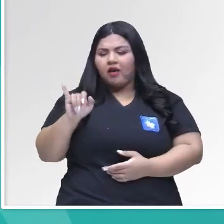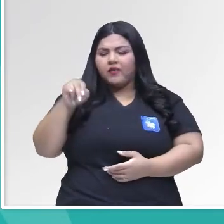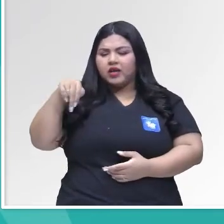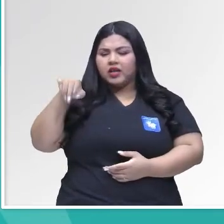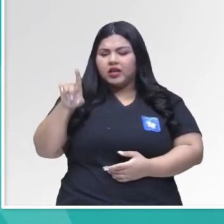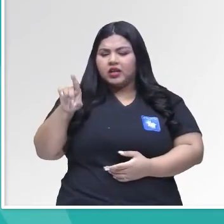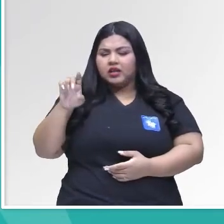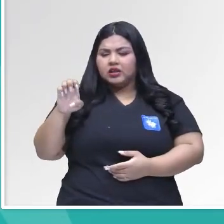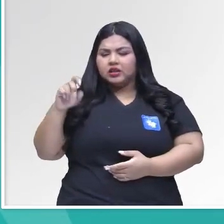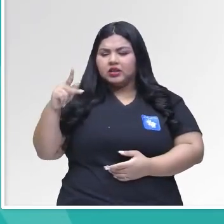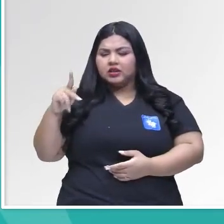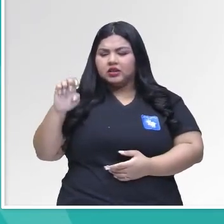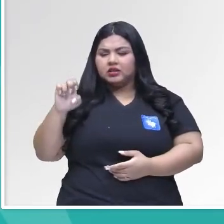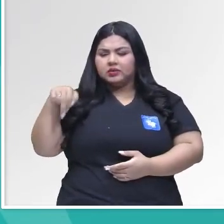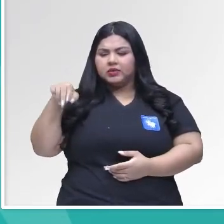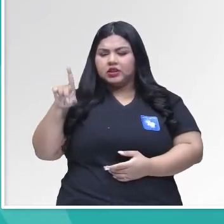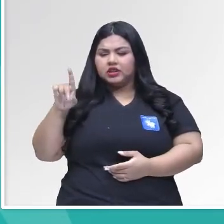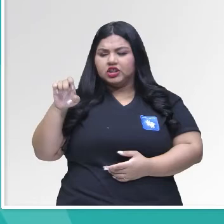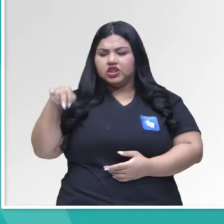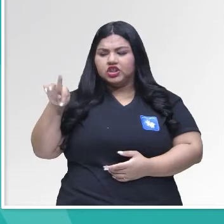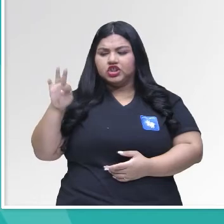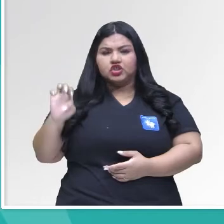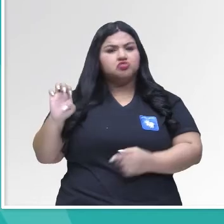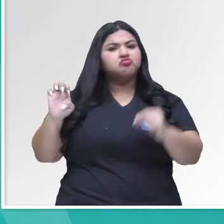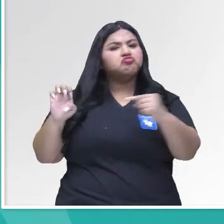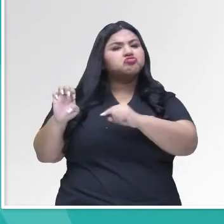O que significa a palavra independente?